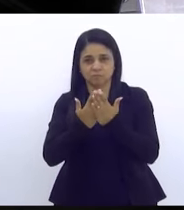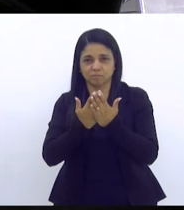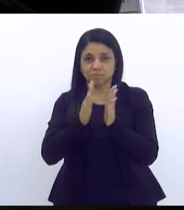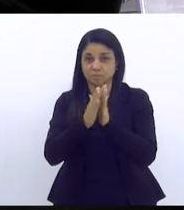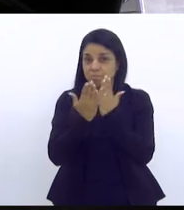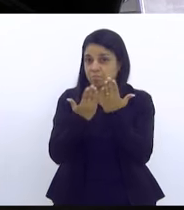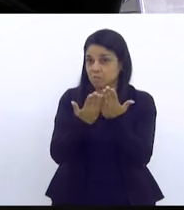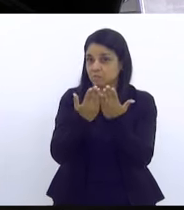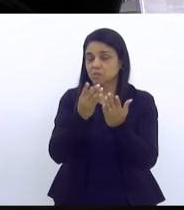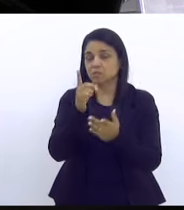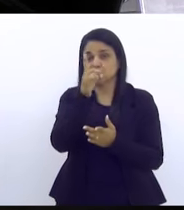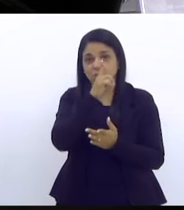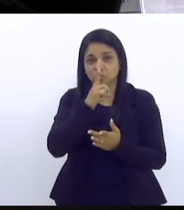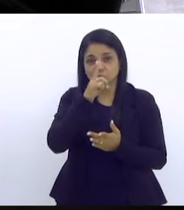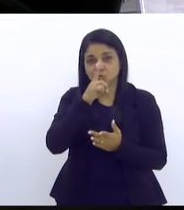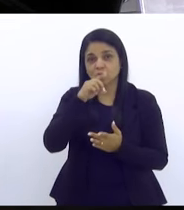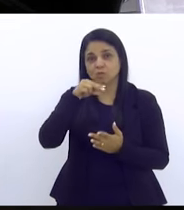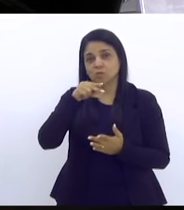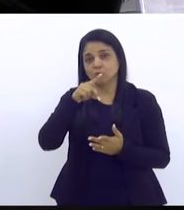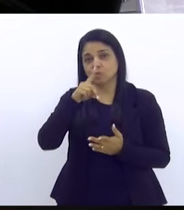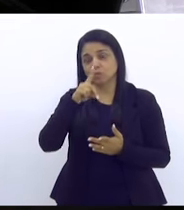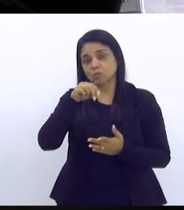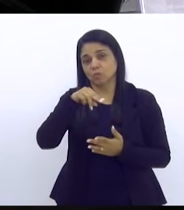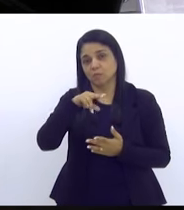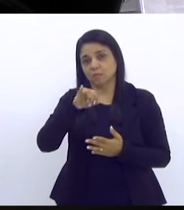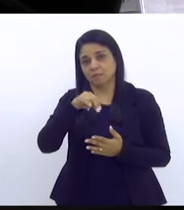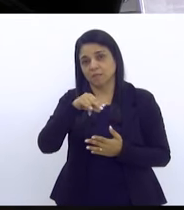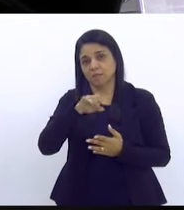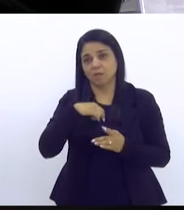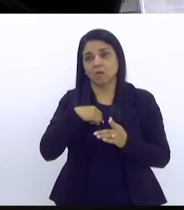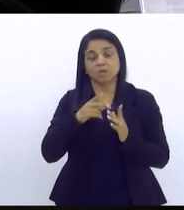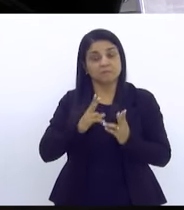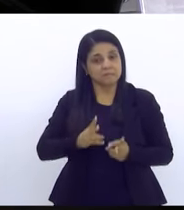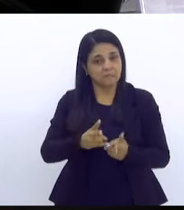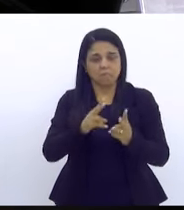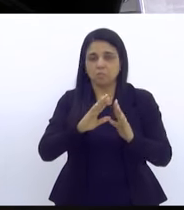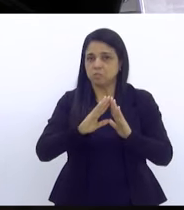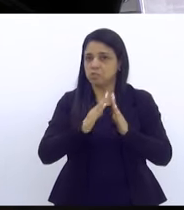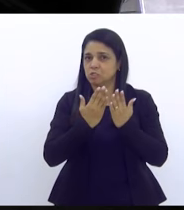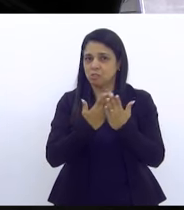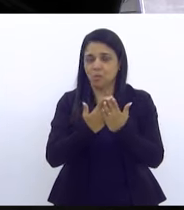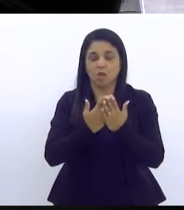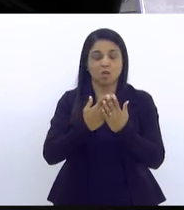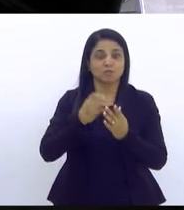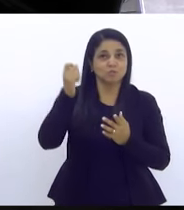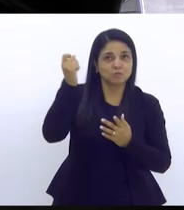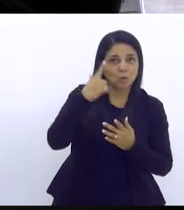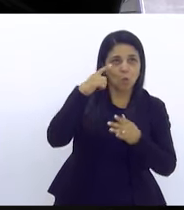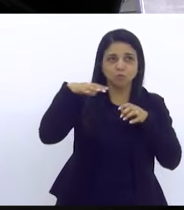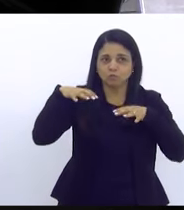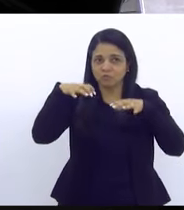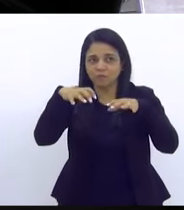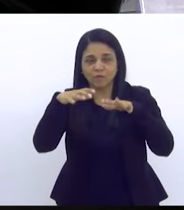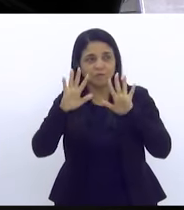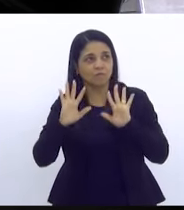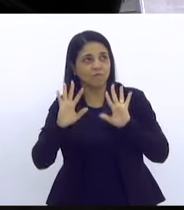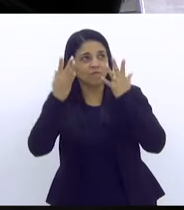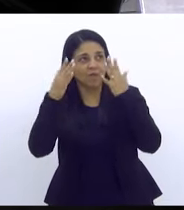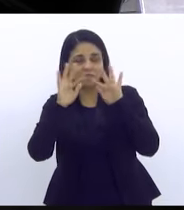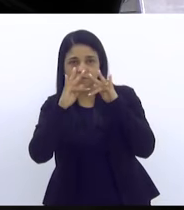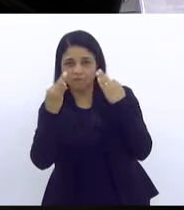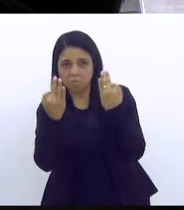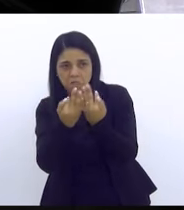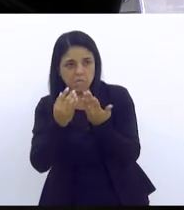aconteça o que acontecia, porque professor de escola dominical, chova ou faça sol, tem festa de família, não tem